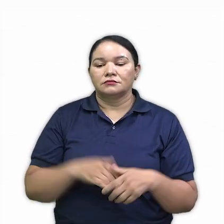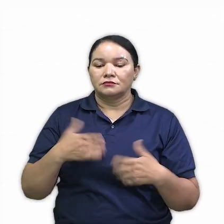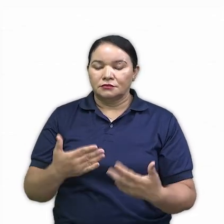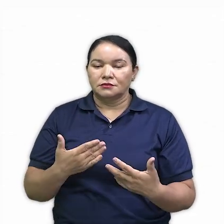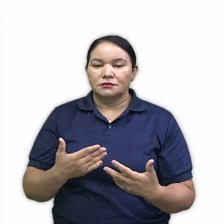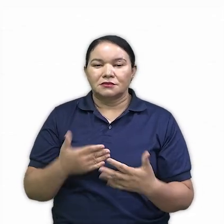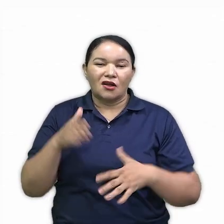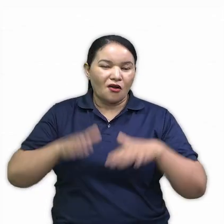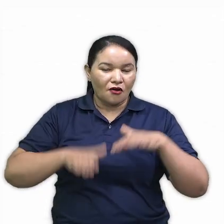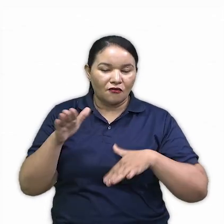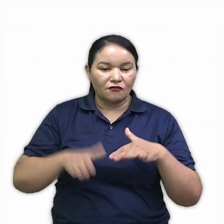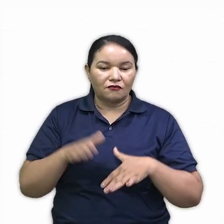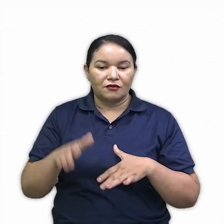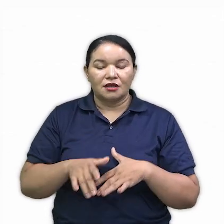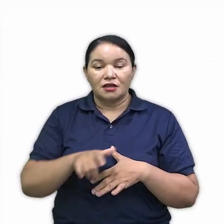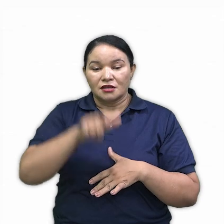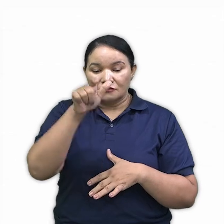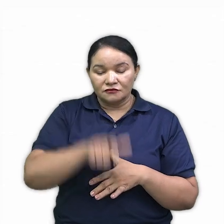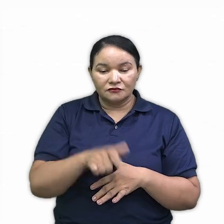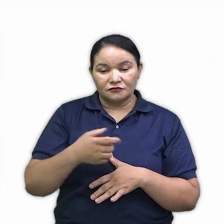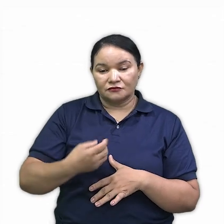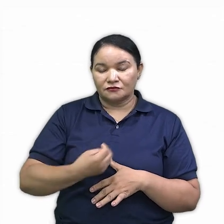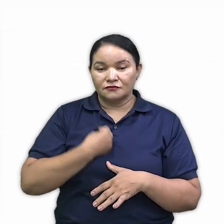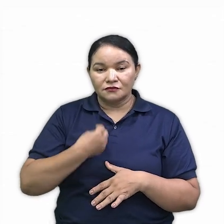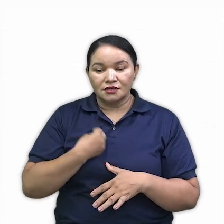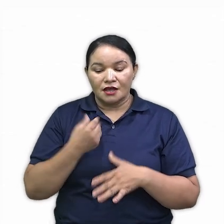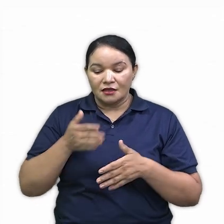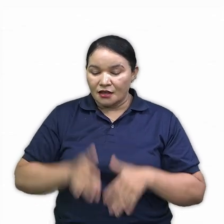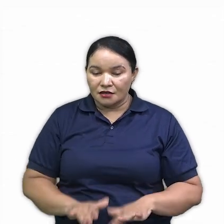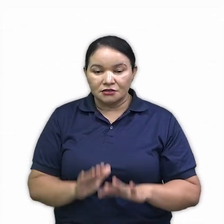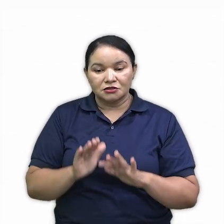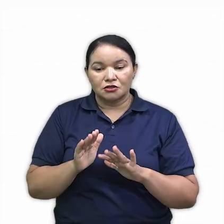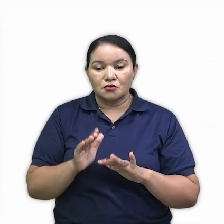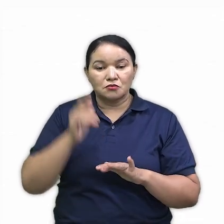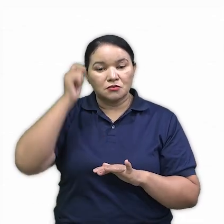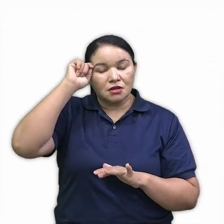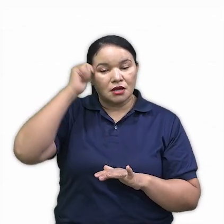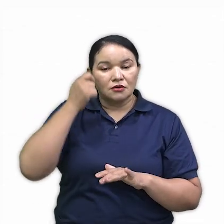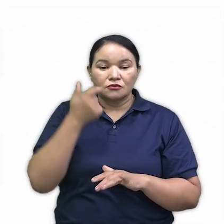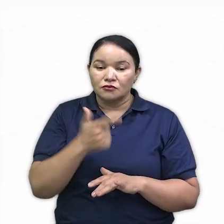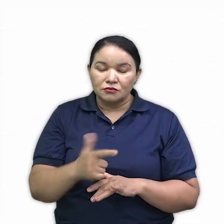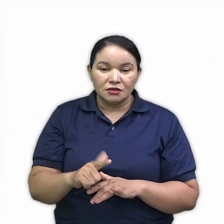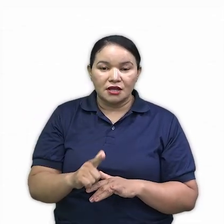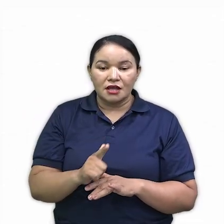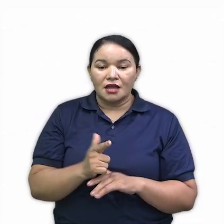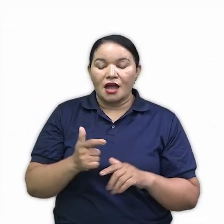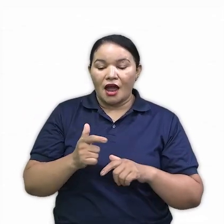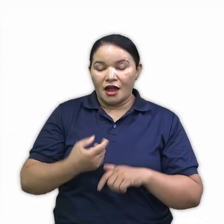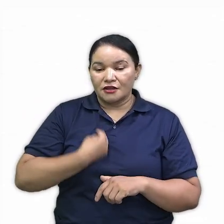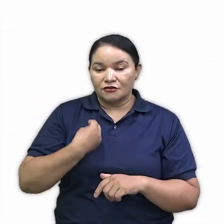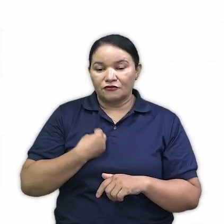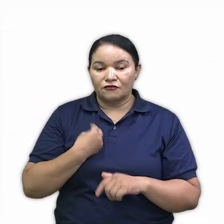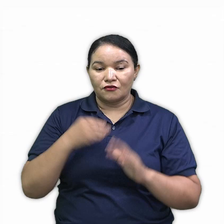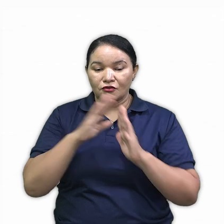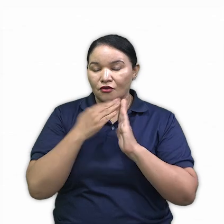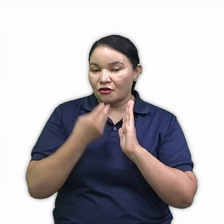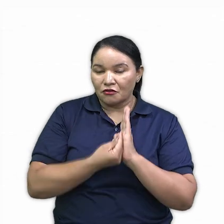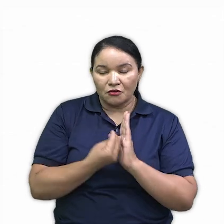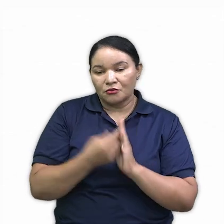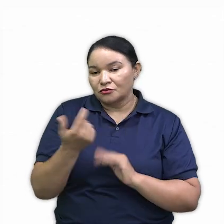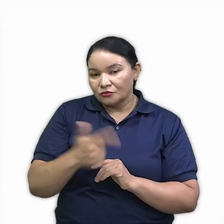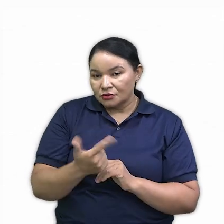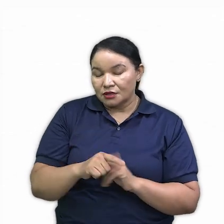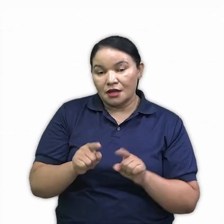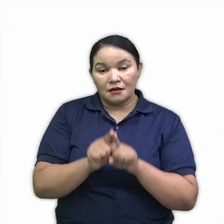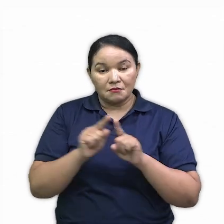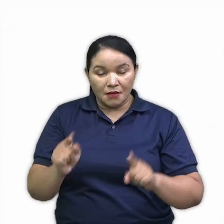negro, ele não teve uma descendência de escravos, né, não vive em quilombolas, tal, beleza, mas ele pode aprender,